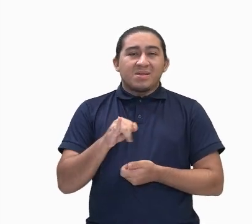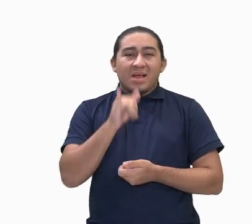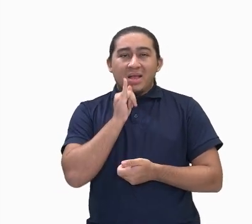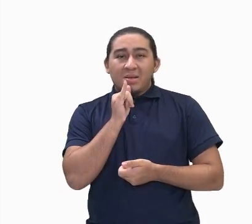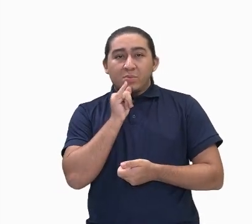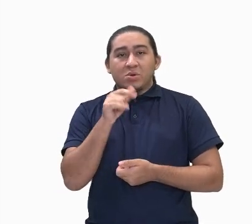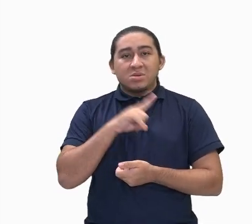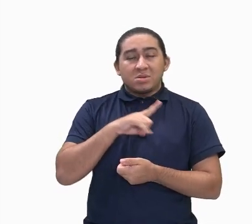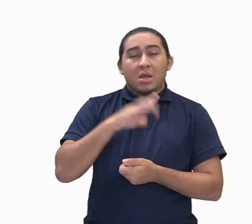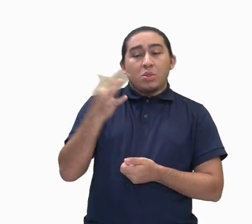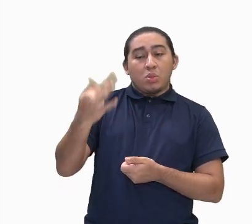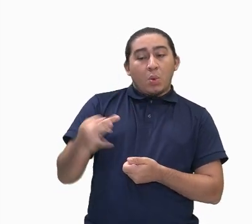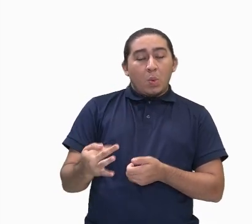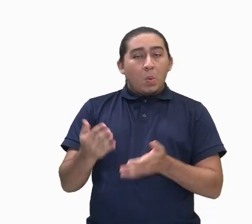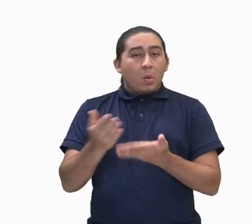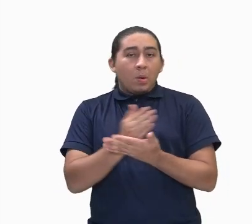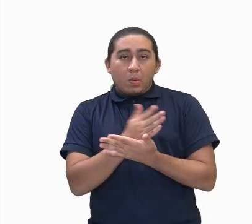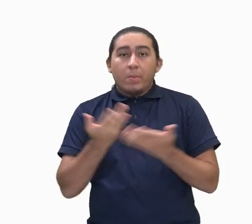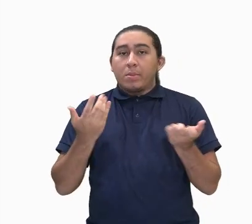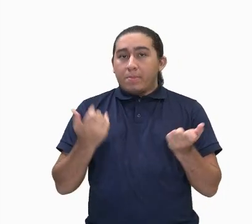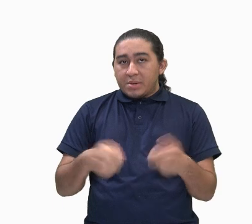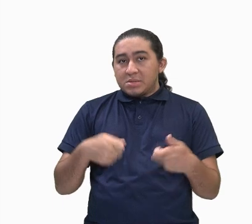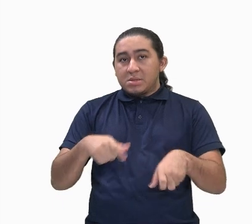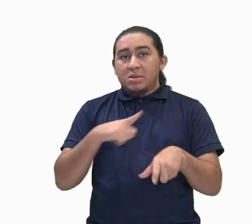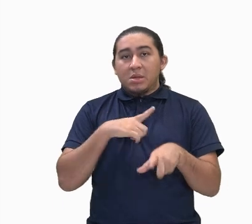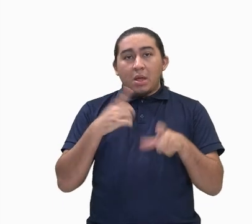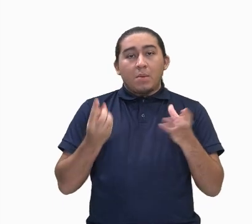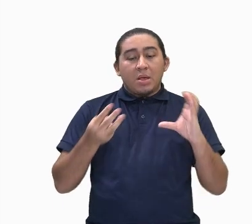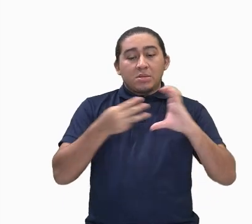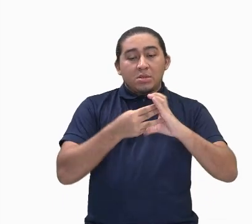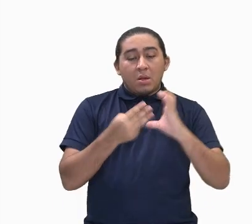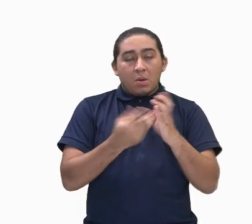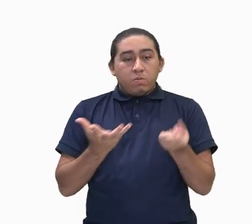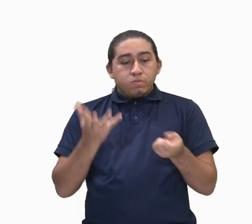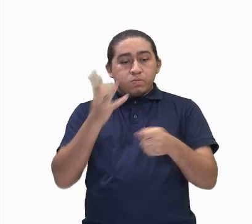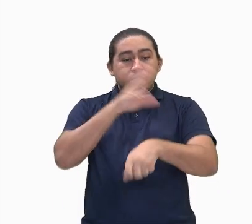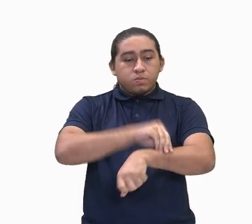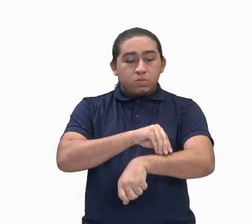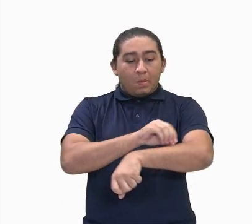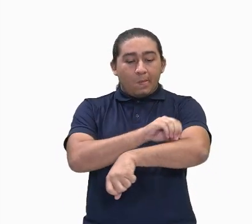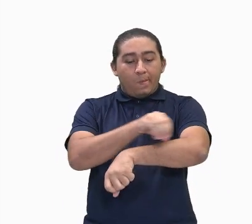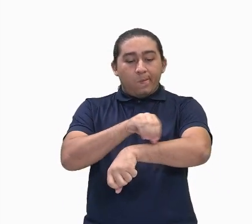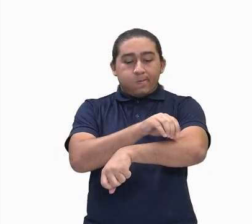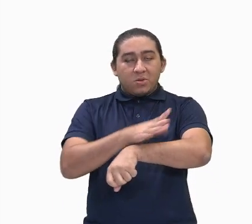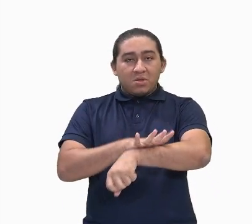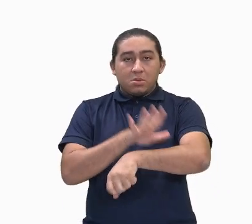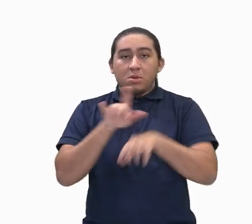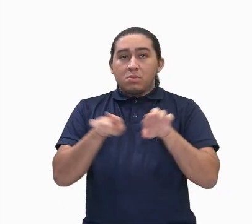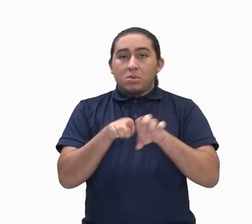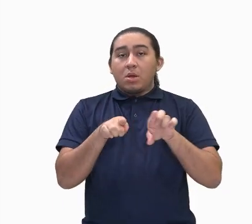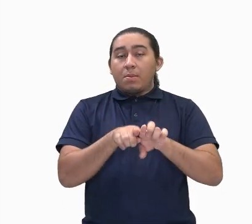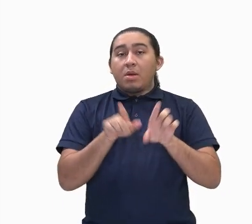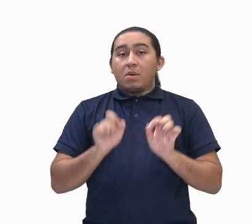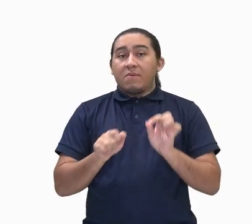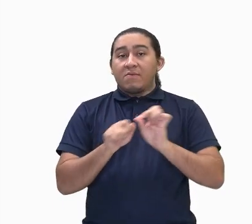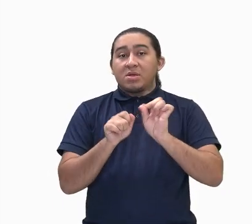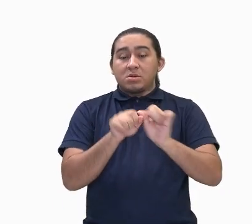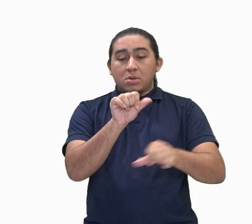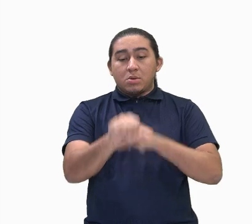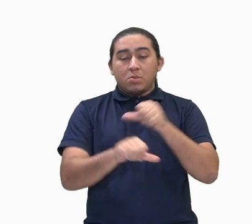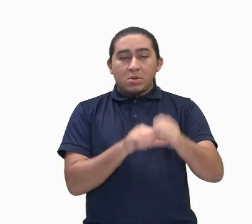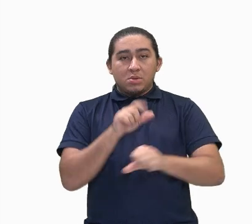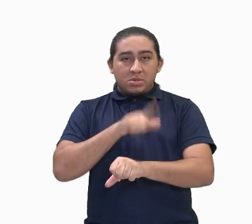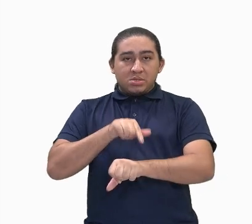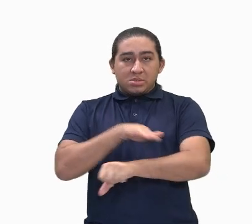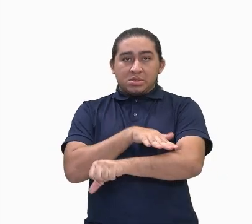algum ferimento, essas células precisam ocupar aquele espaço, preencher ali e fazer a regeneração daquele